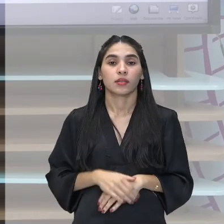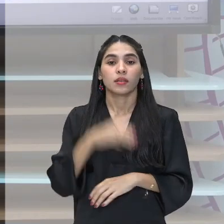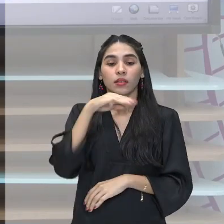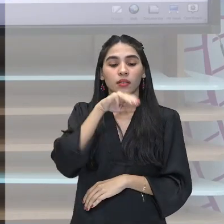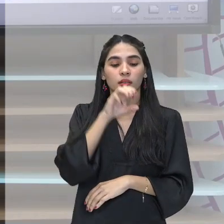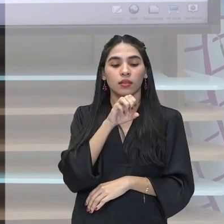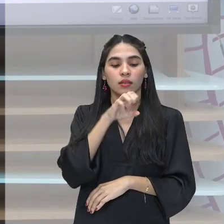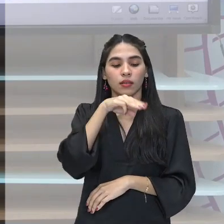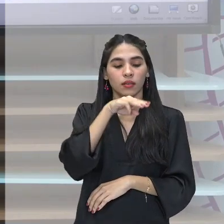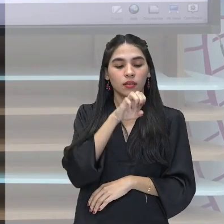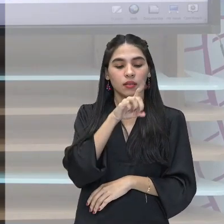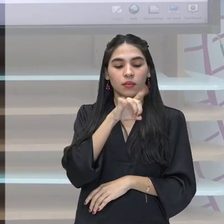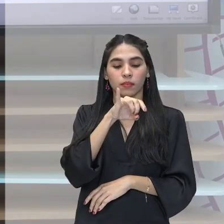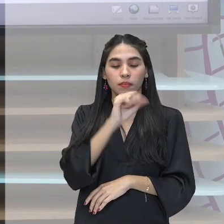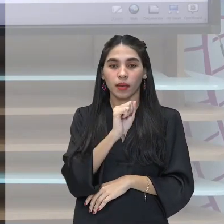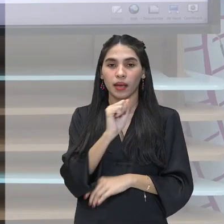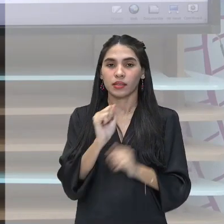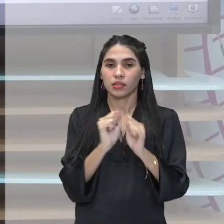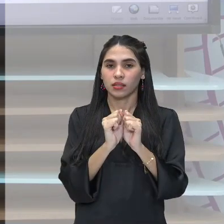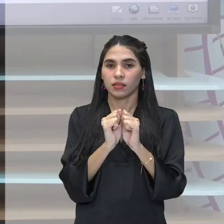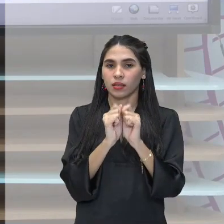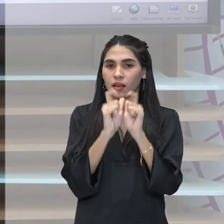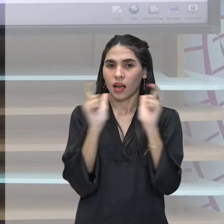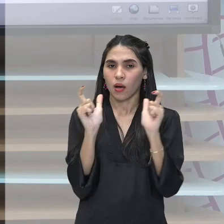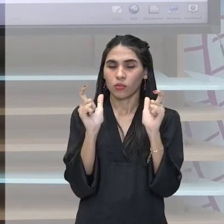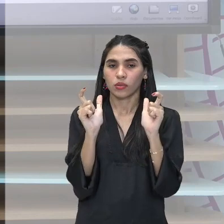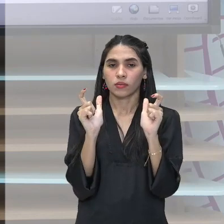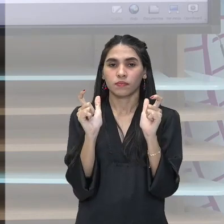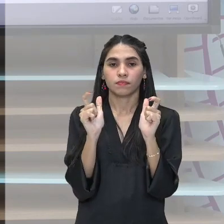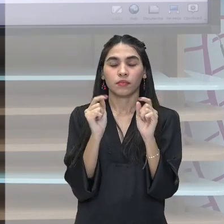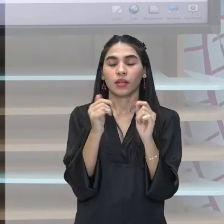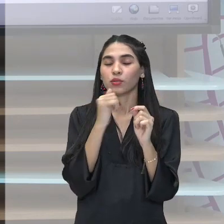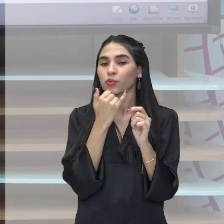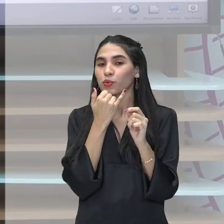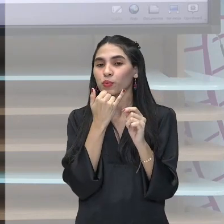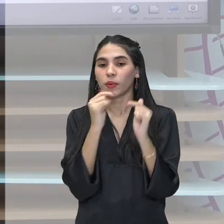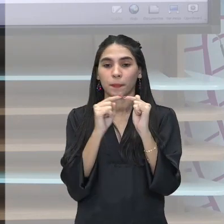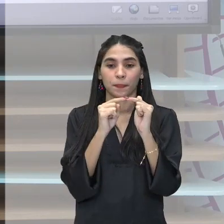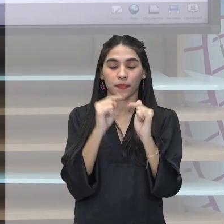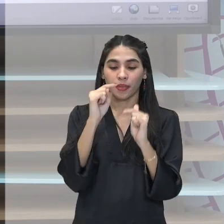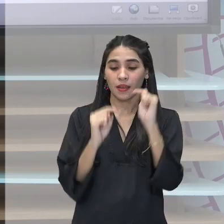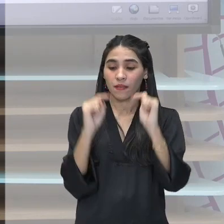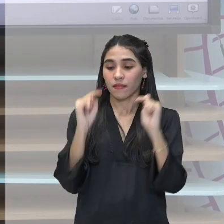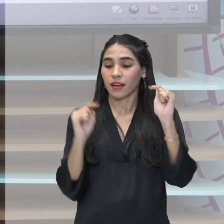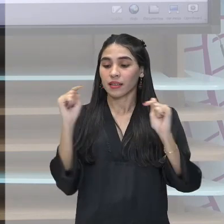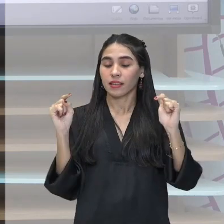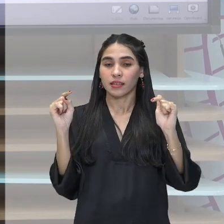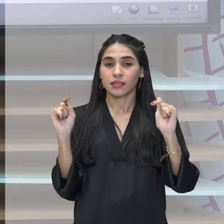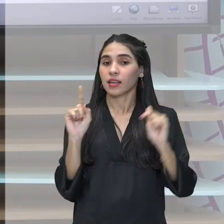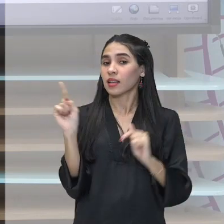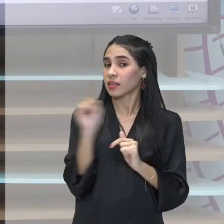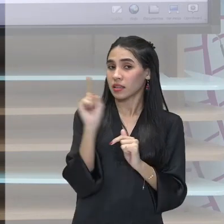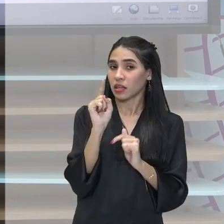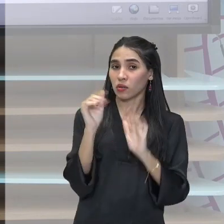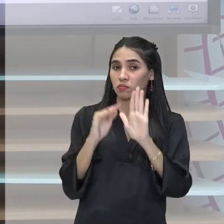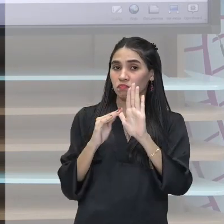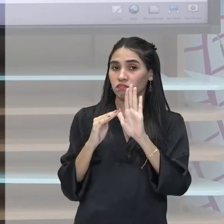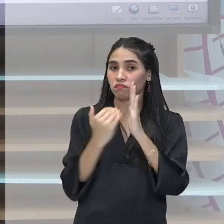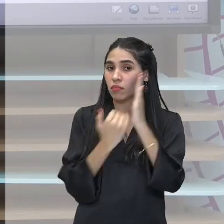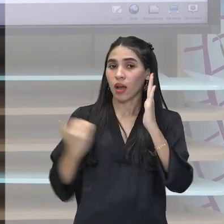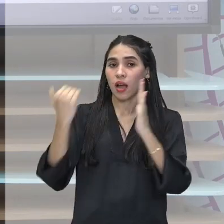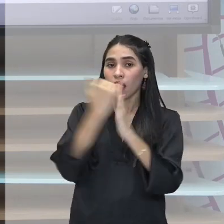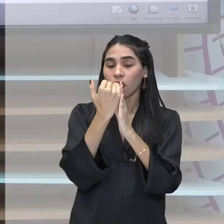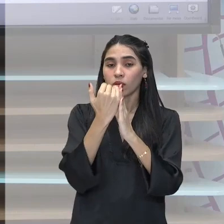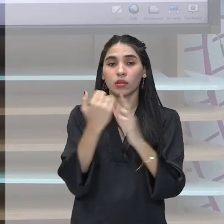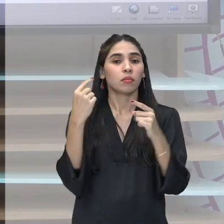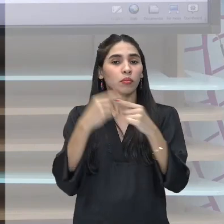média, ela não está tão alta, essa variância ela não está tão alta, porque qual